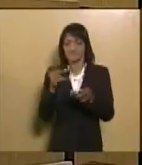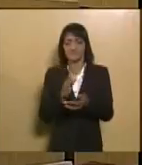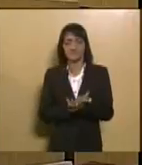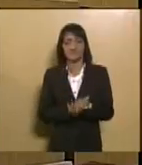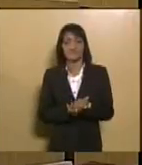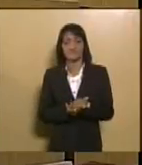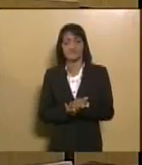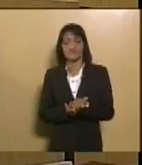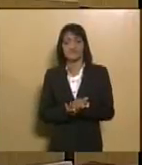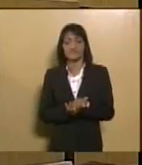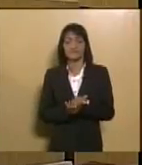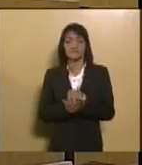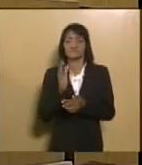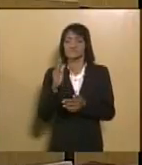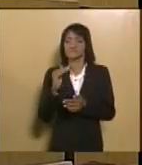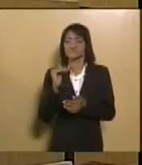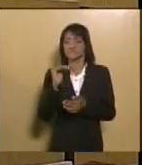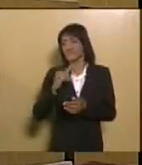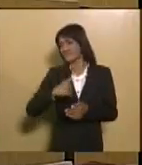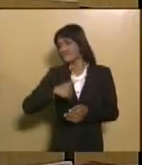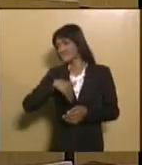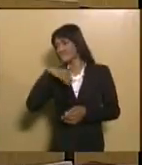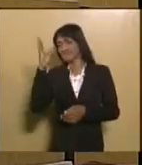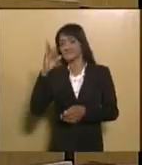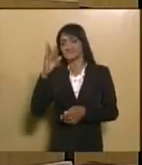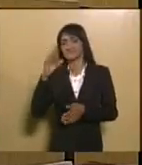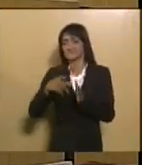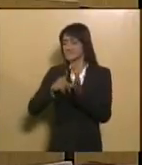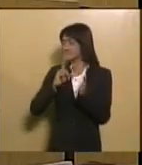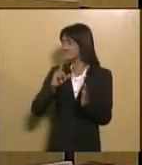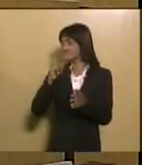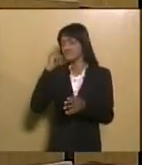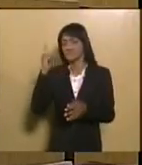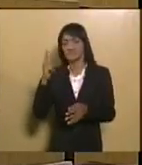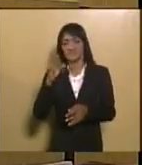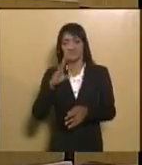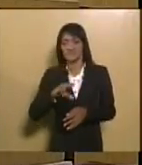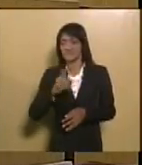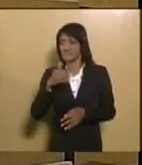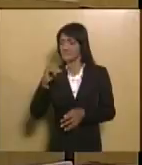foi superior ao que estava previsto em mais de 100